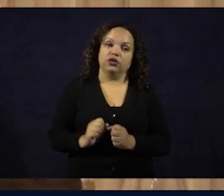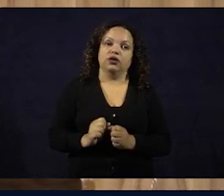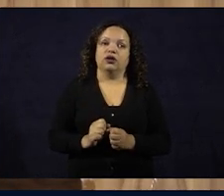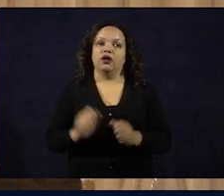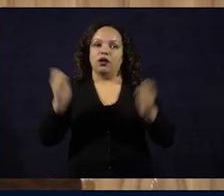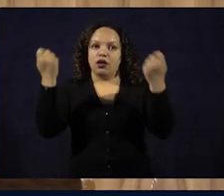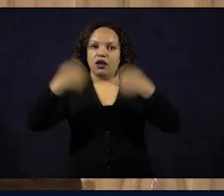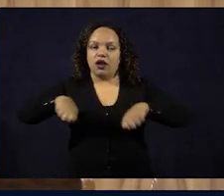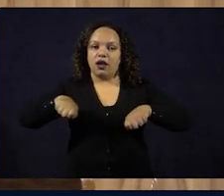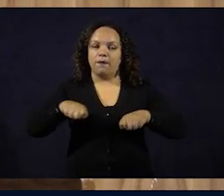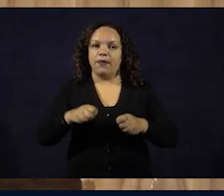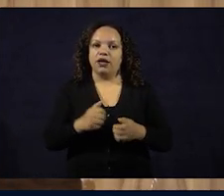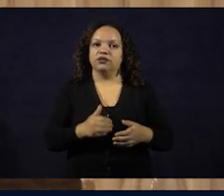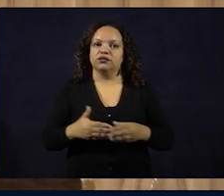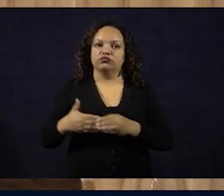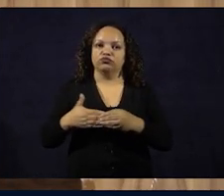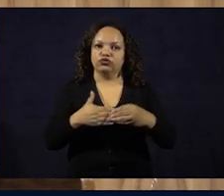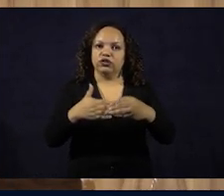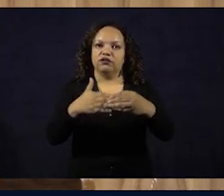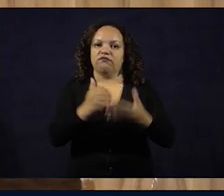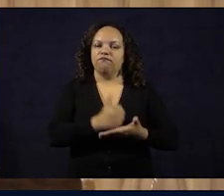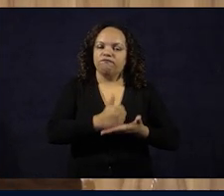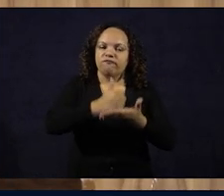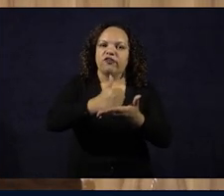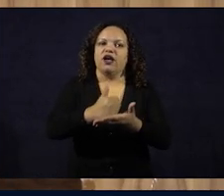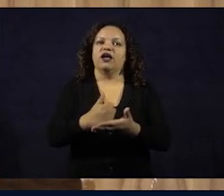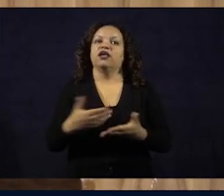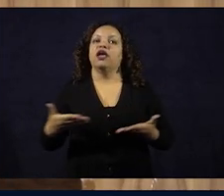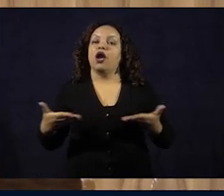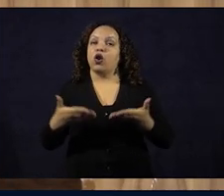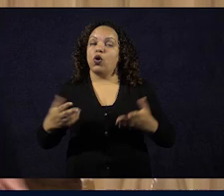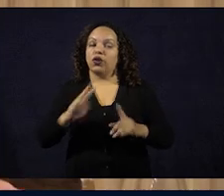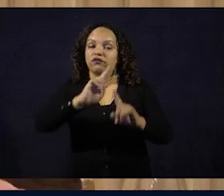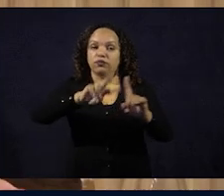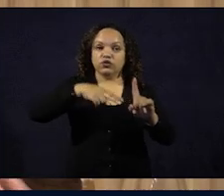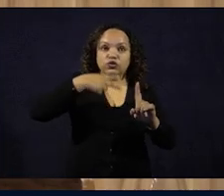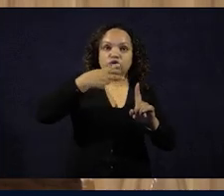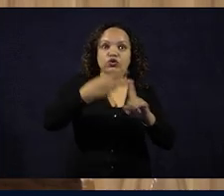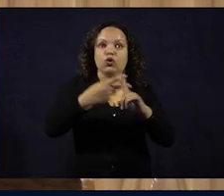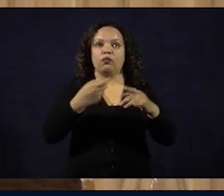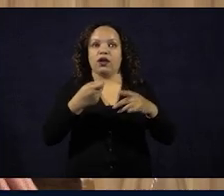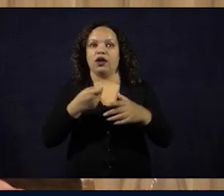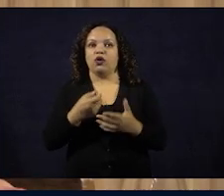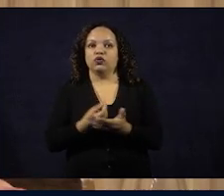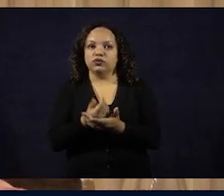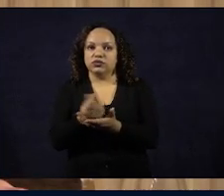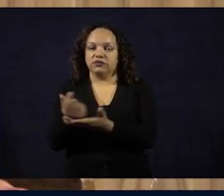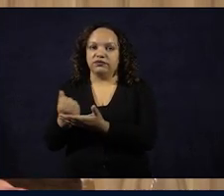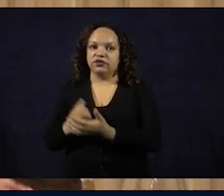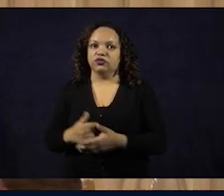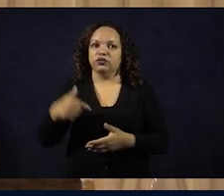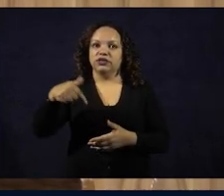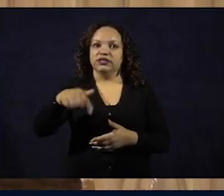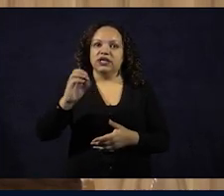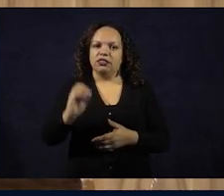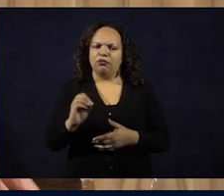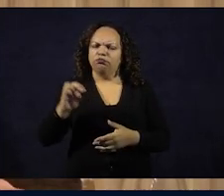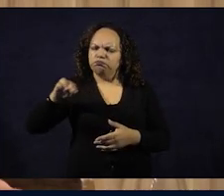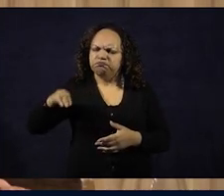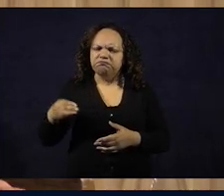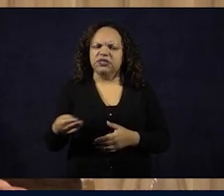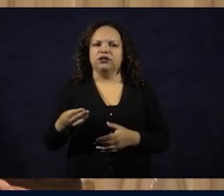milhões de toneladas. Os investimentos que estão sendo feitos vão dobrar a capacidade dessa malha para 70 milhões de toneladas